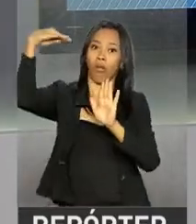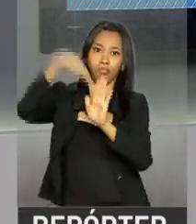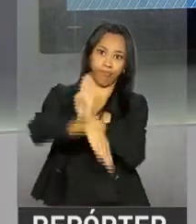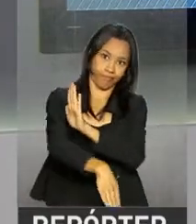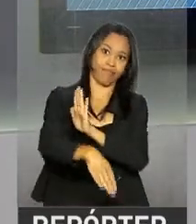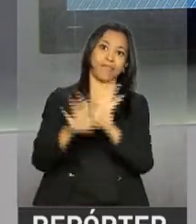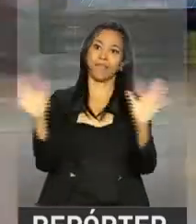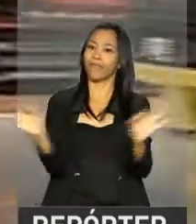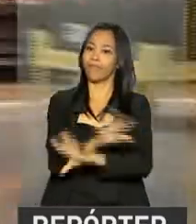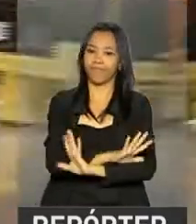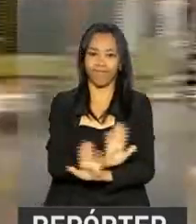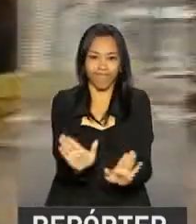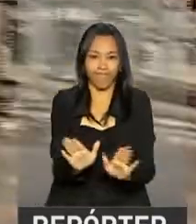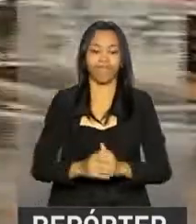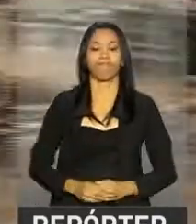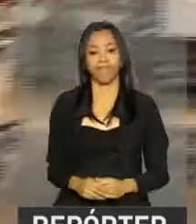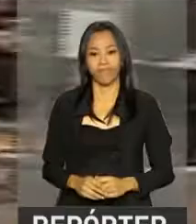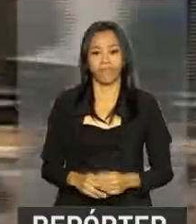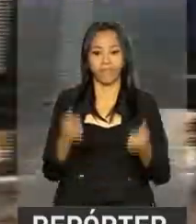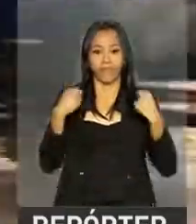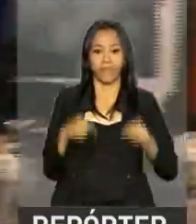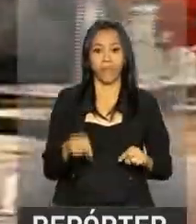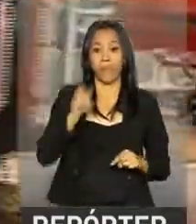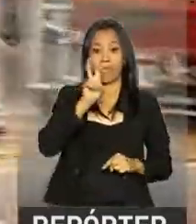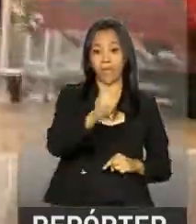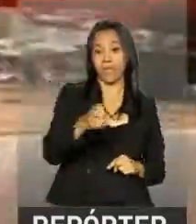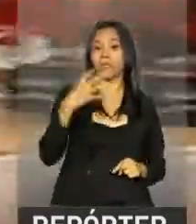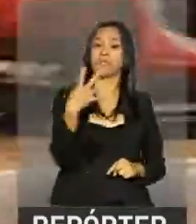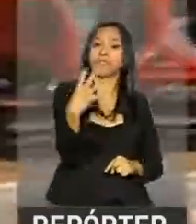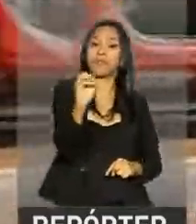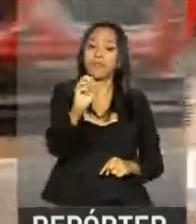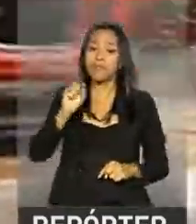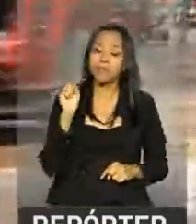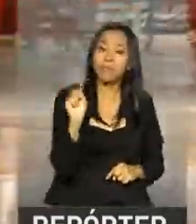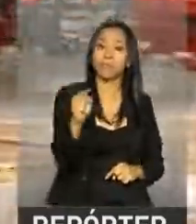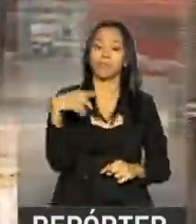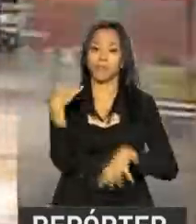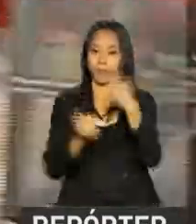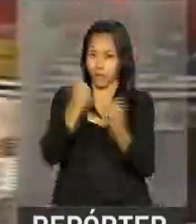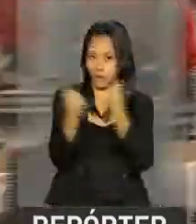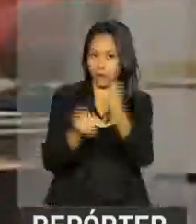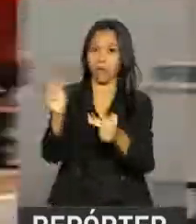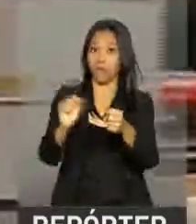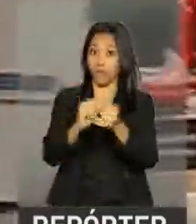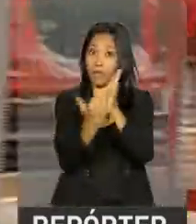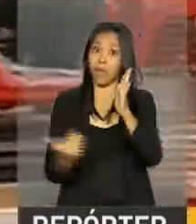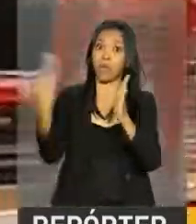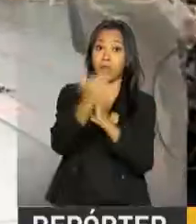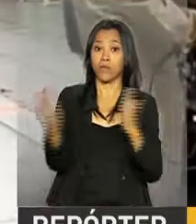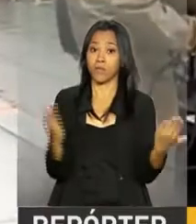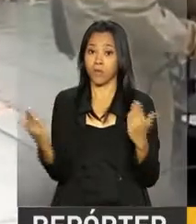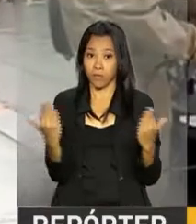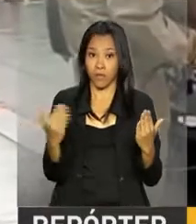de carros cerca de 540 mil veículos foram produzidos a mais em relação a 2006